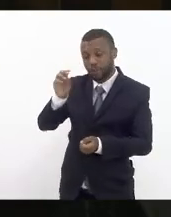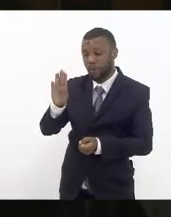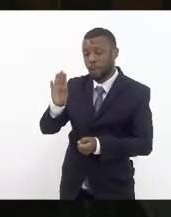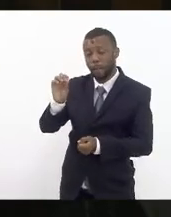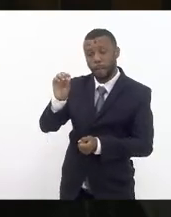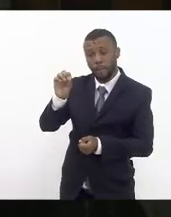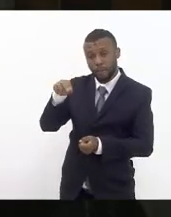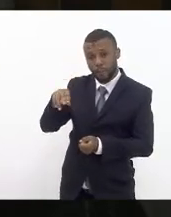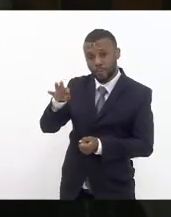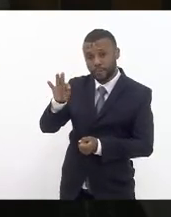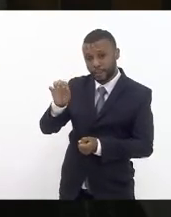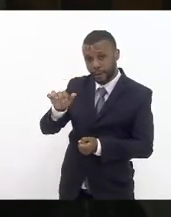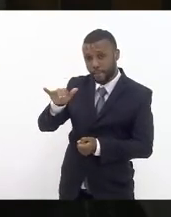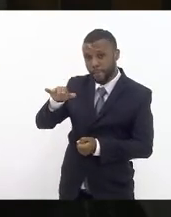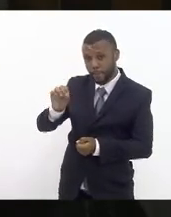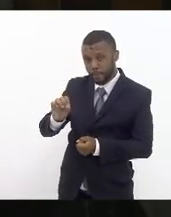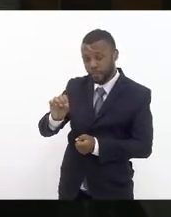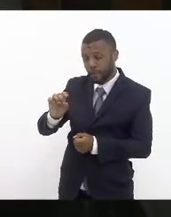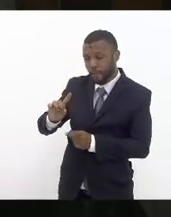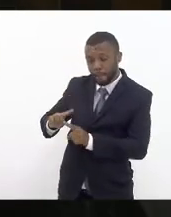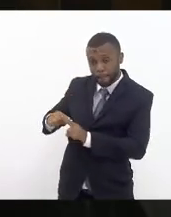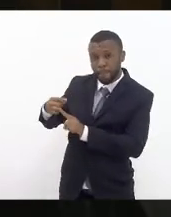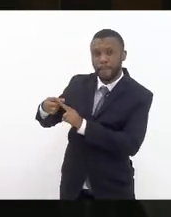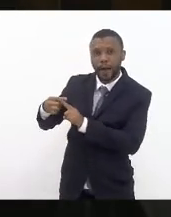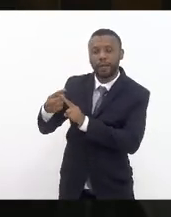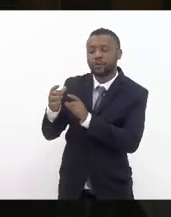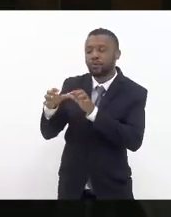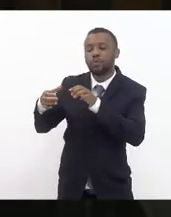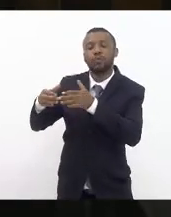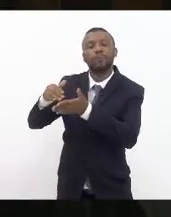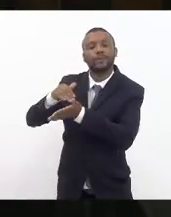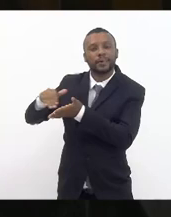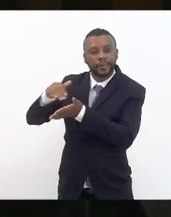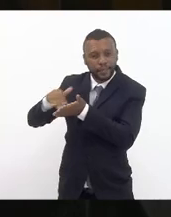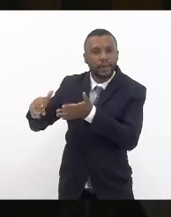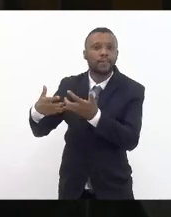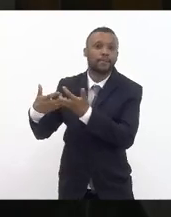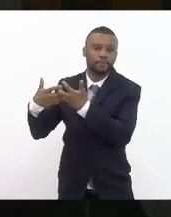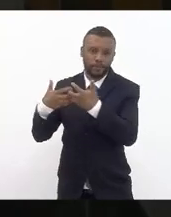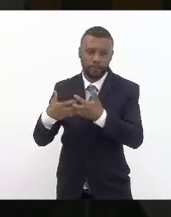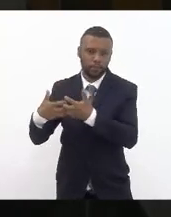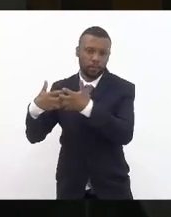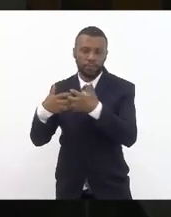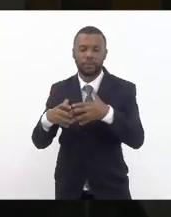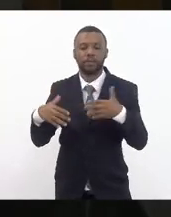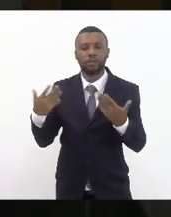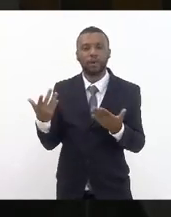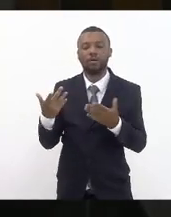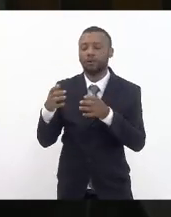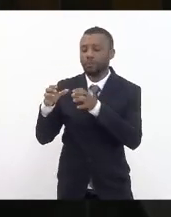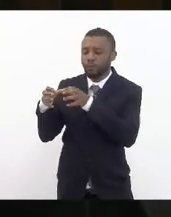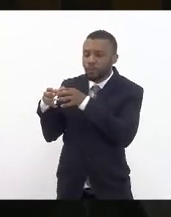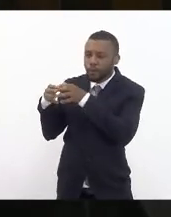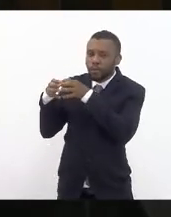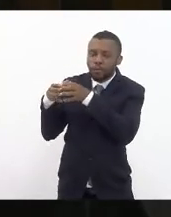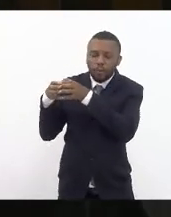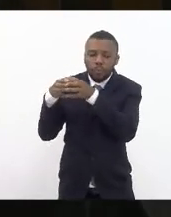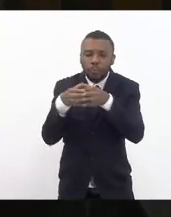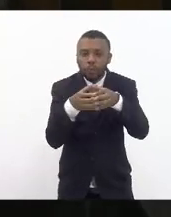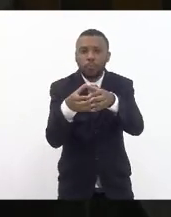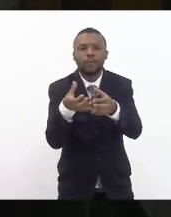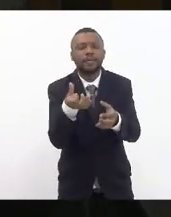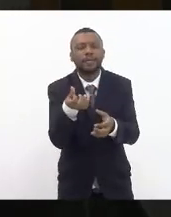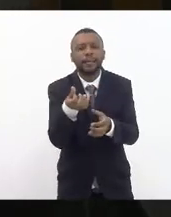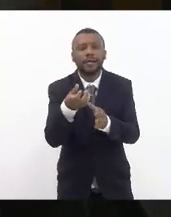seu secretariado lá em Petrópolis. E lá levei um elenco de meia dúzia